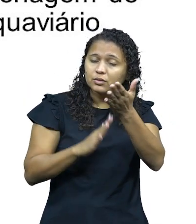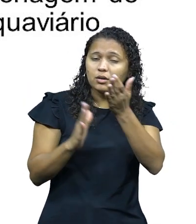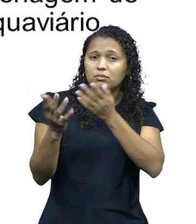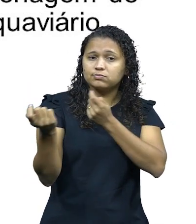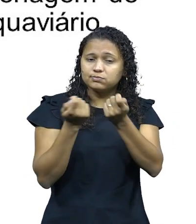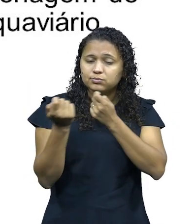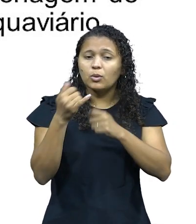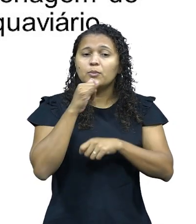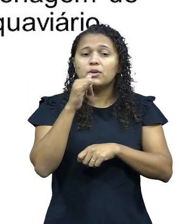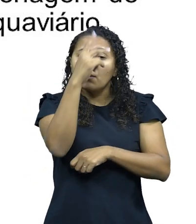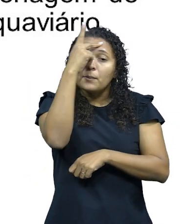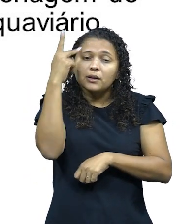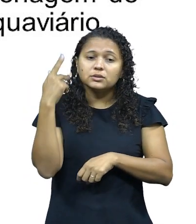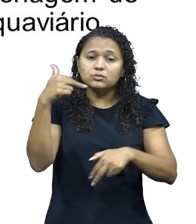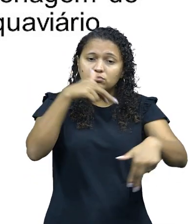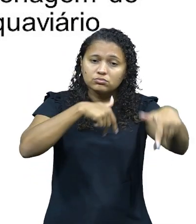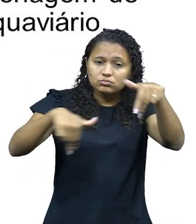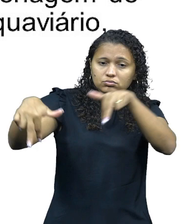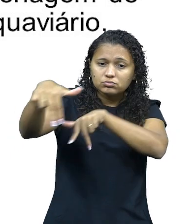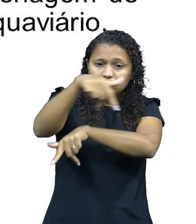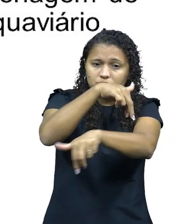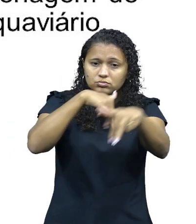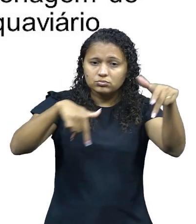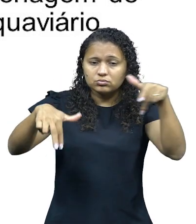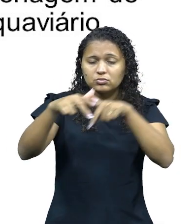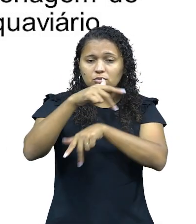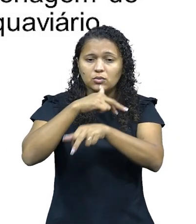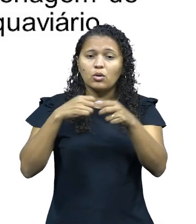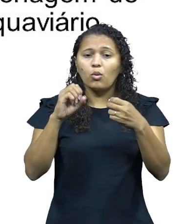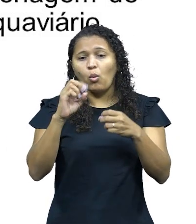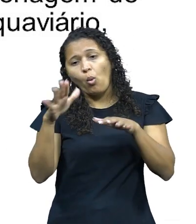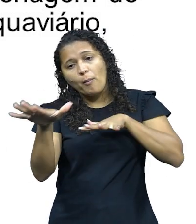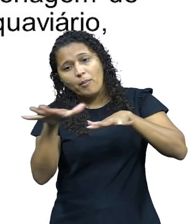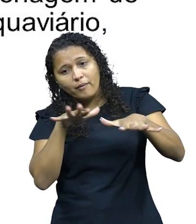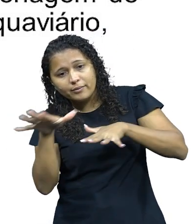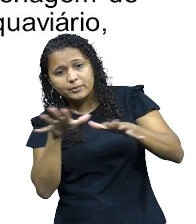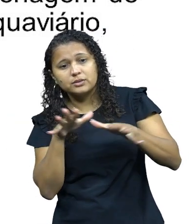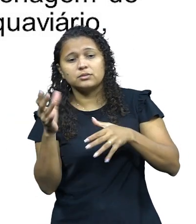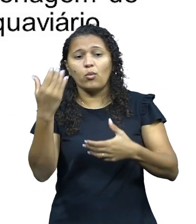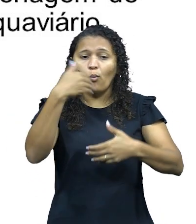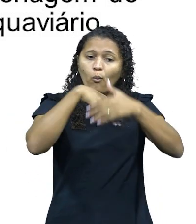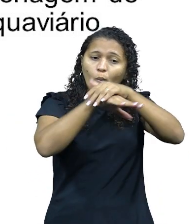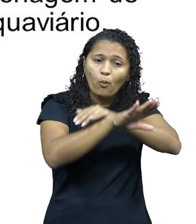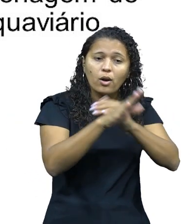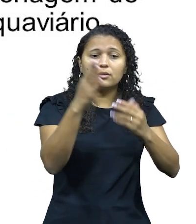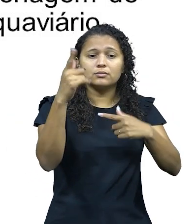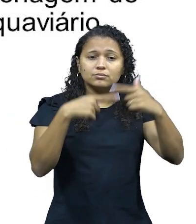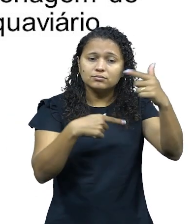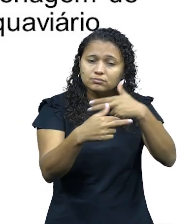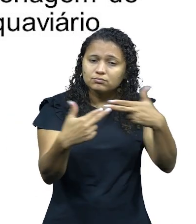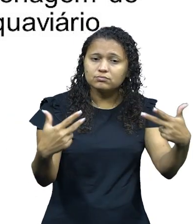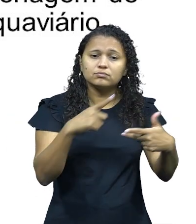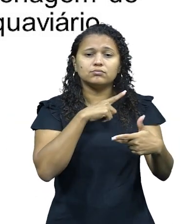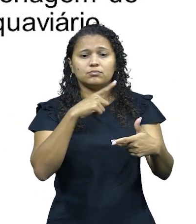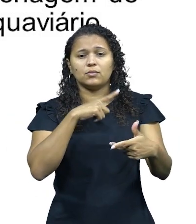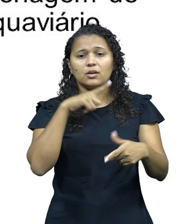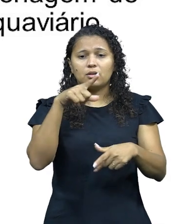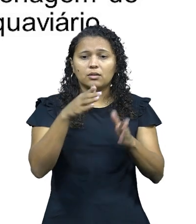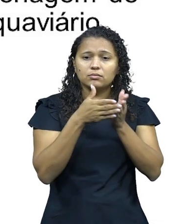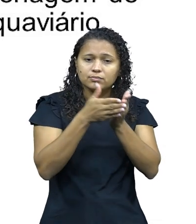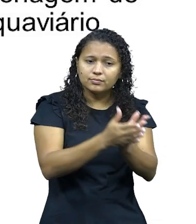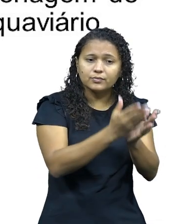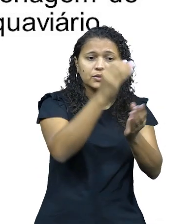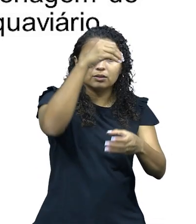movimentação de passageiros ou movimentação e armazenagem de mercadorias destinadas ou provenientes de transporte